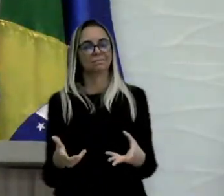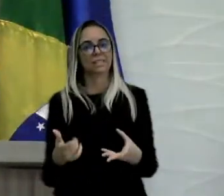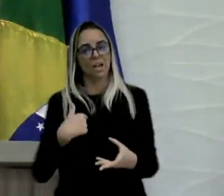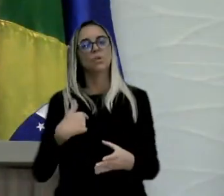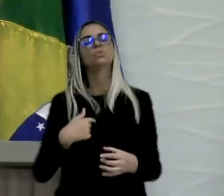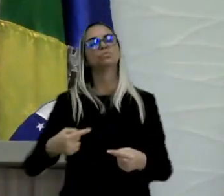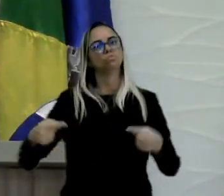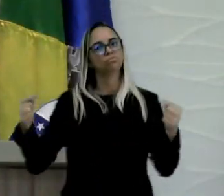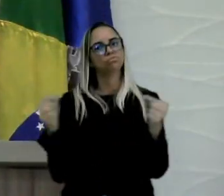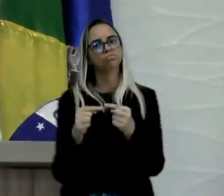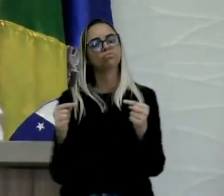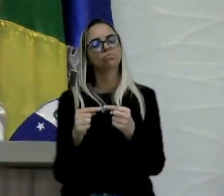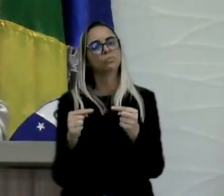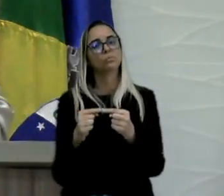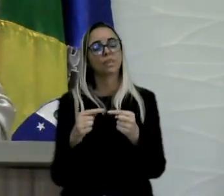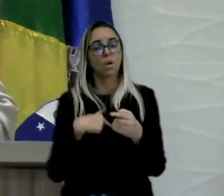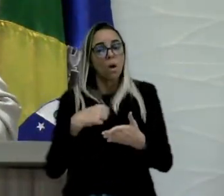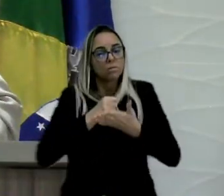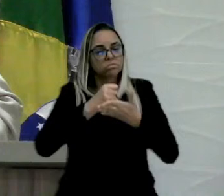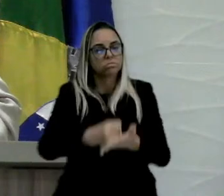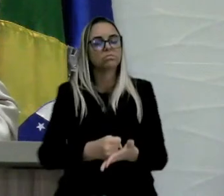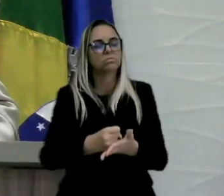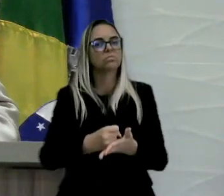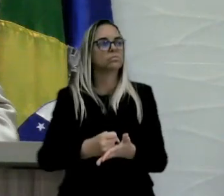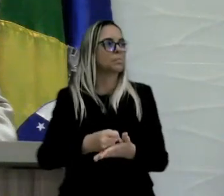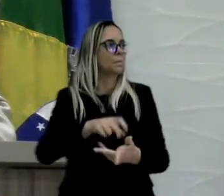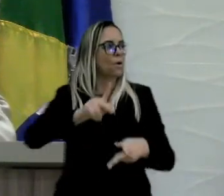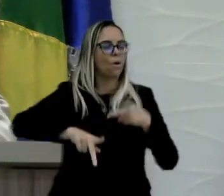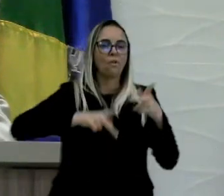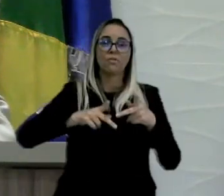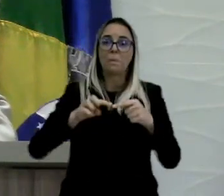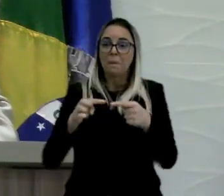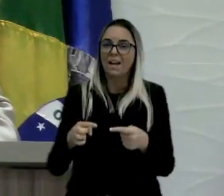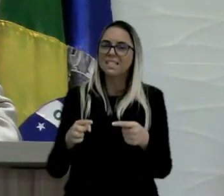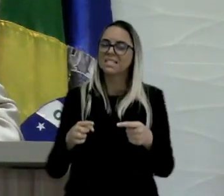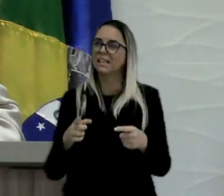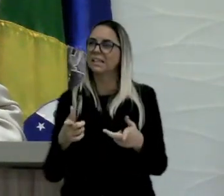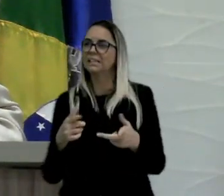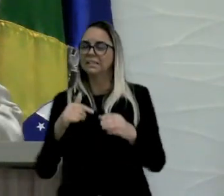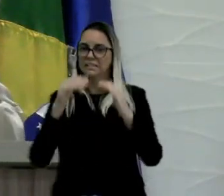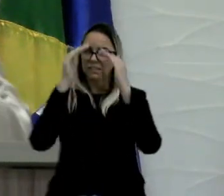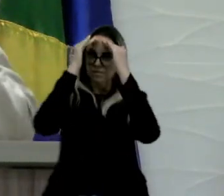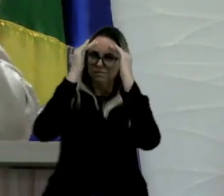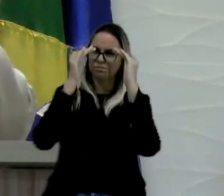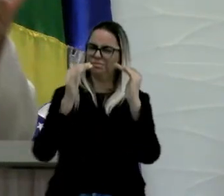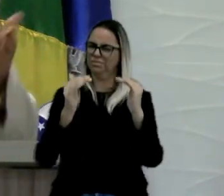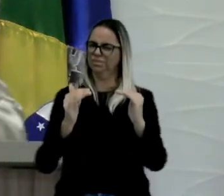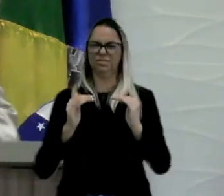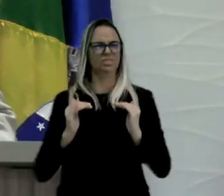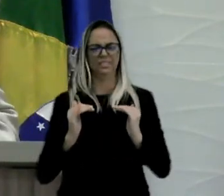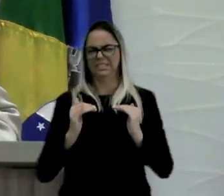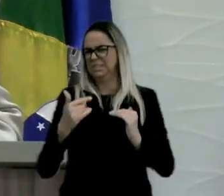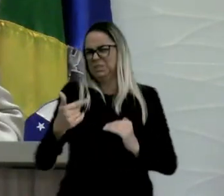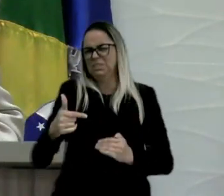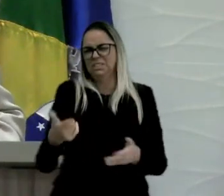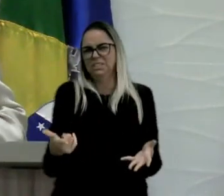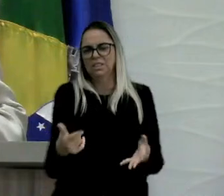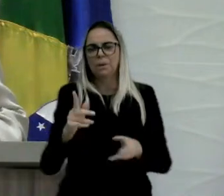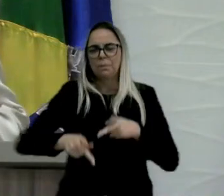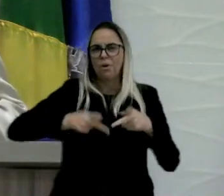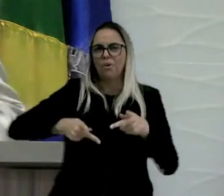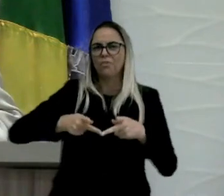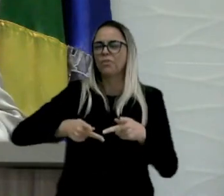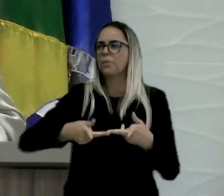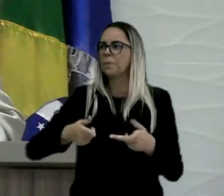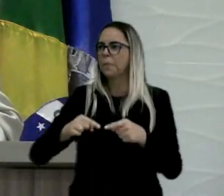favor da população e sou contra a falta de respeito que a Compesa tem com com a população de sento una mas